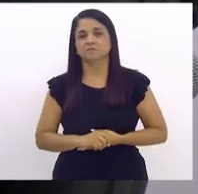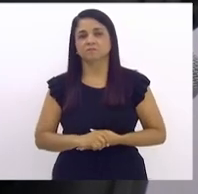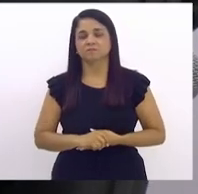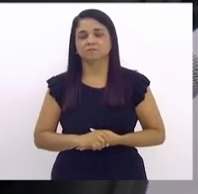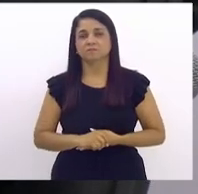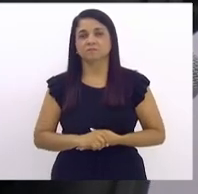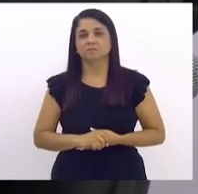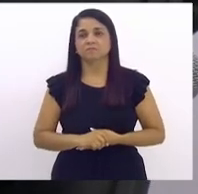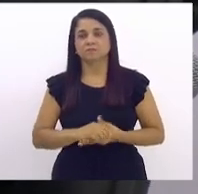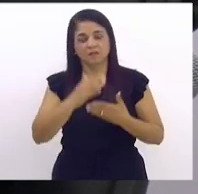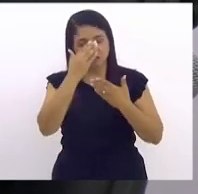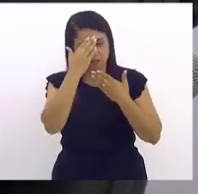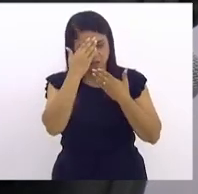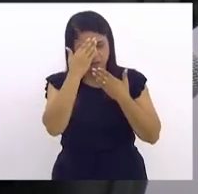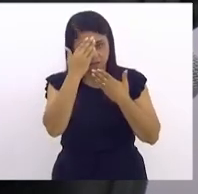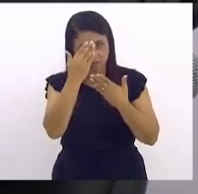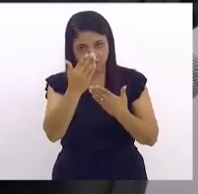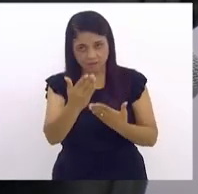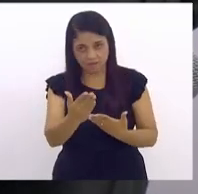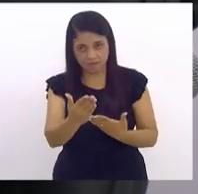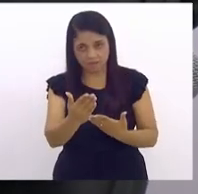Bem, agradeço